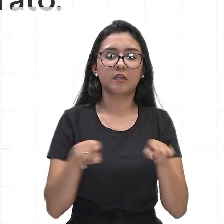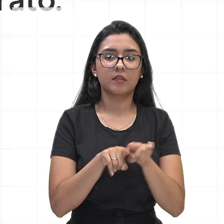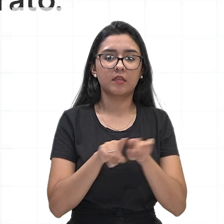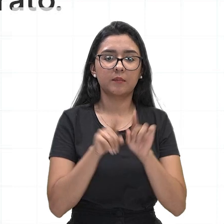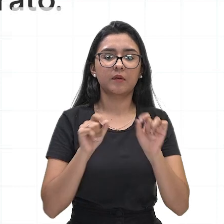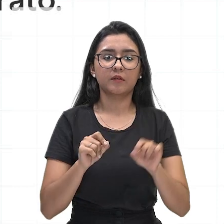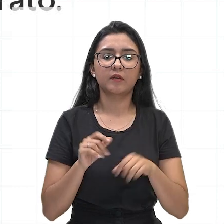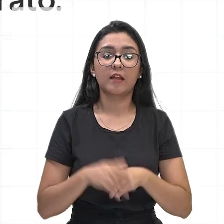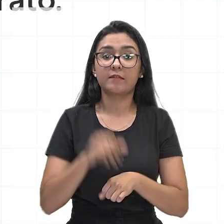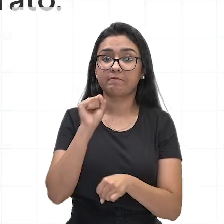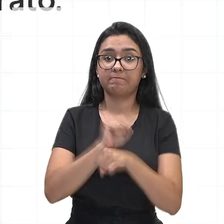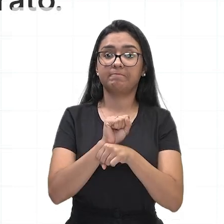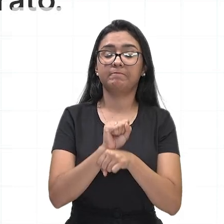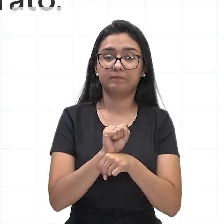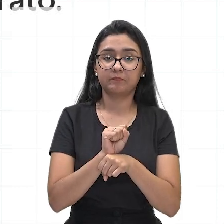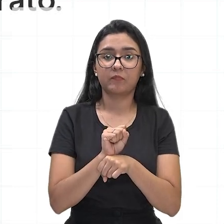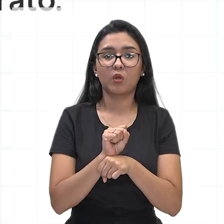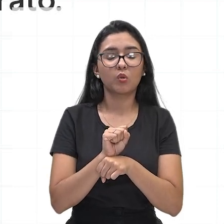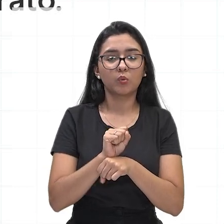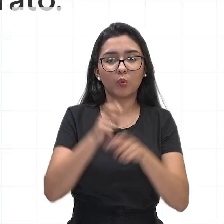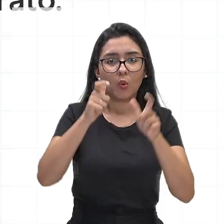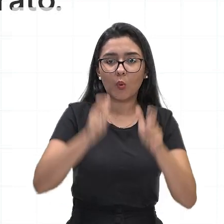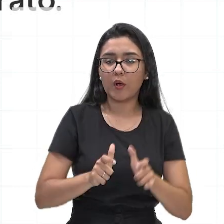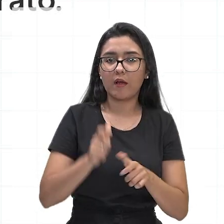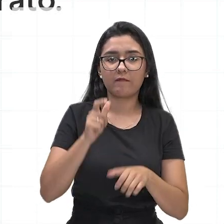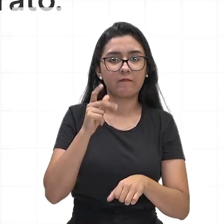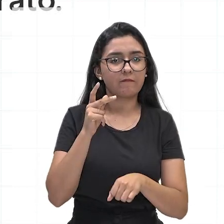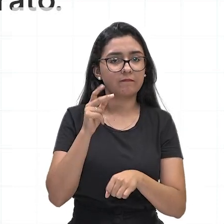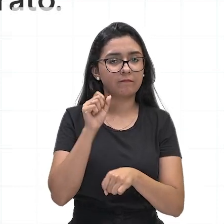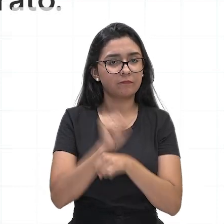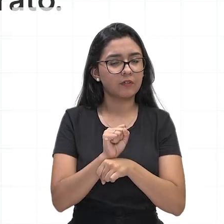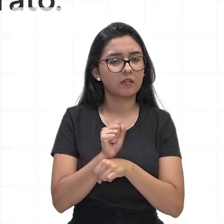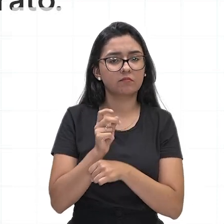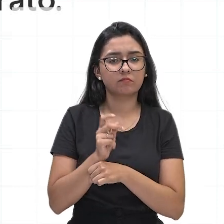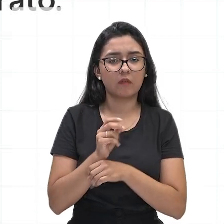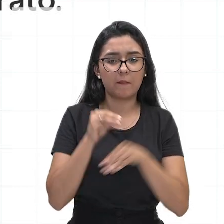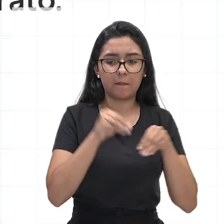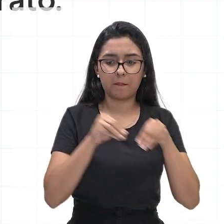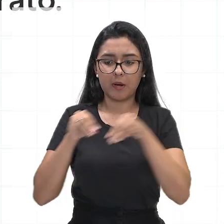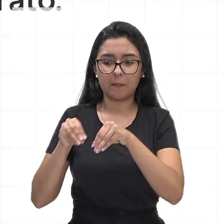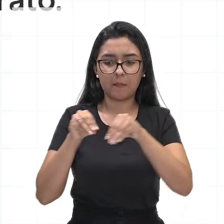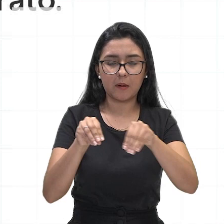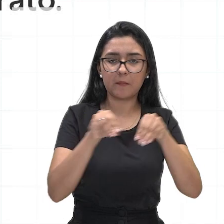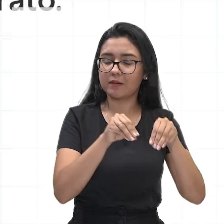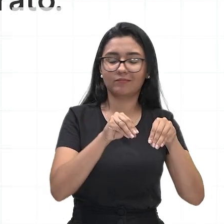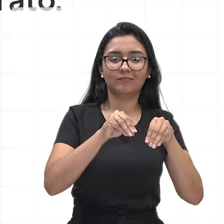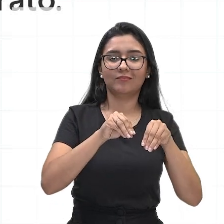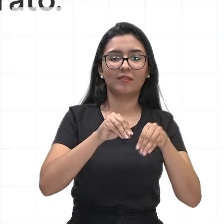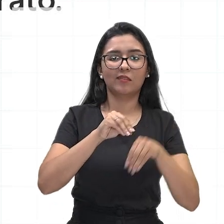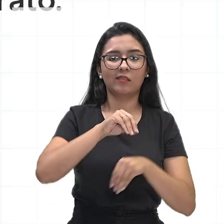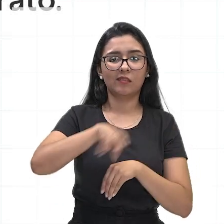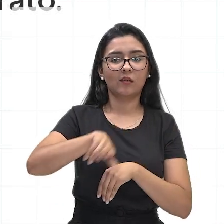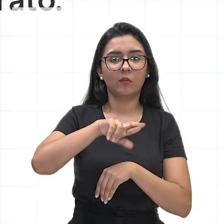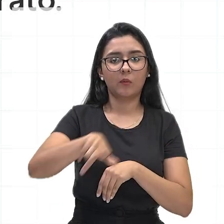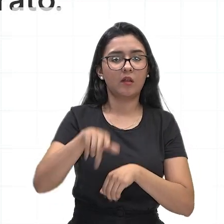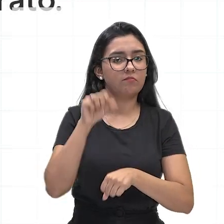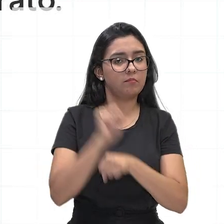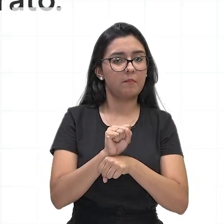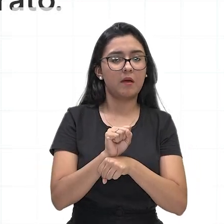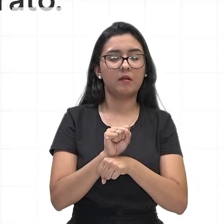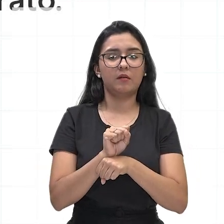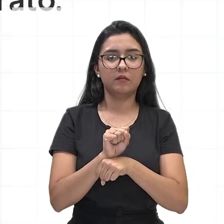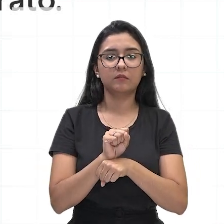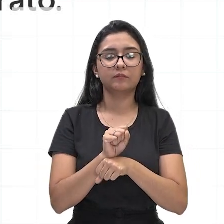eles permanecem fixados em um substrato, eles não vão se locomover, eles vão permanecer aí no